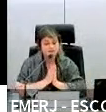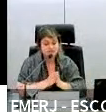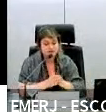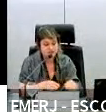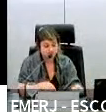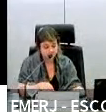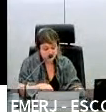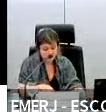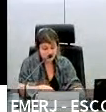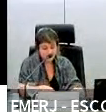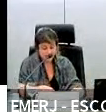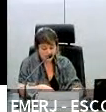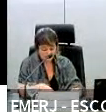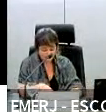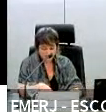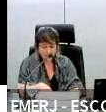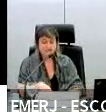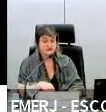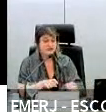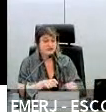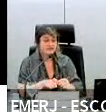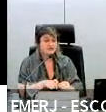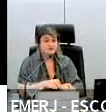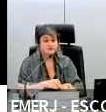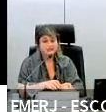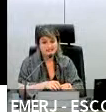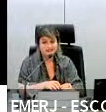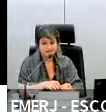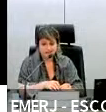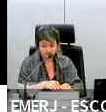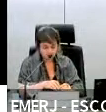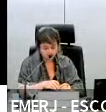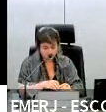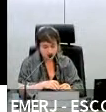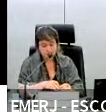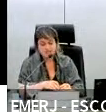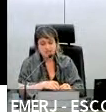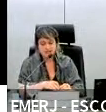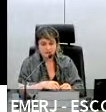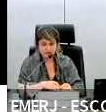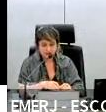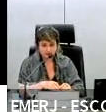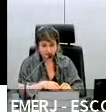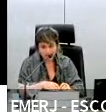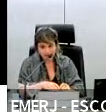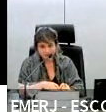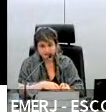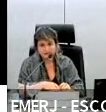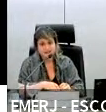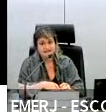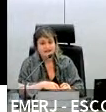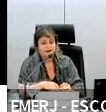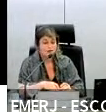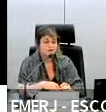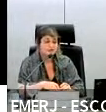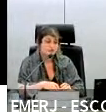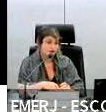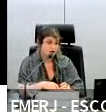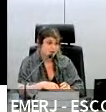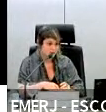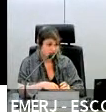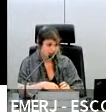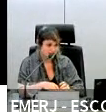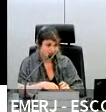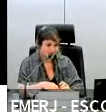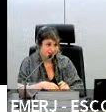violência especificamente, a primeira experiência de violência de uma pessoa trans em geral é na família ou na